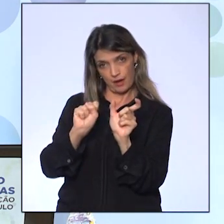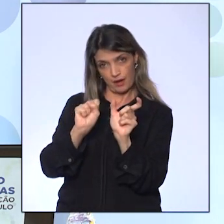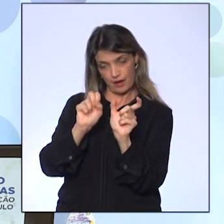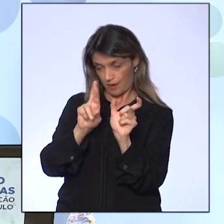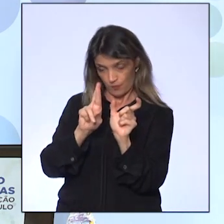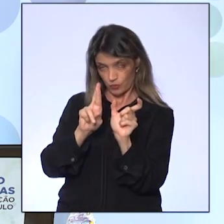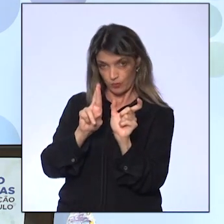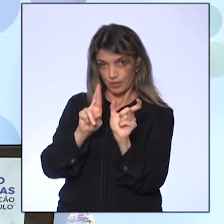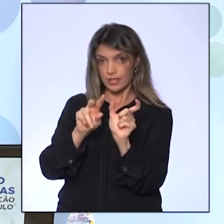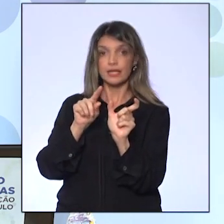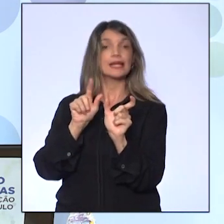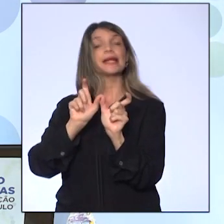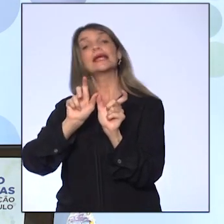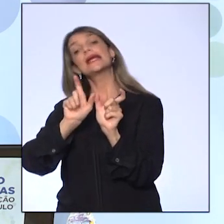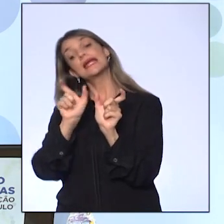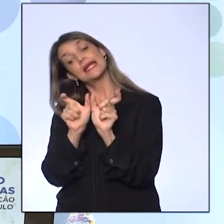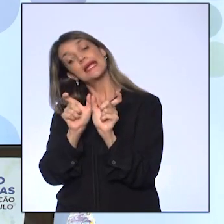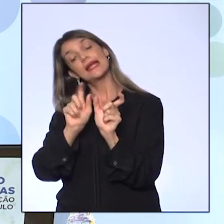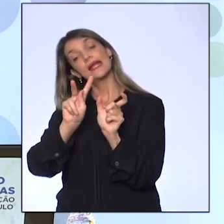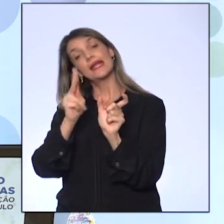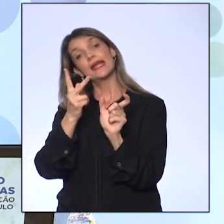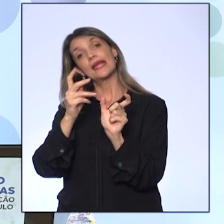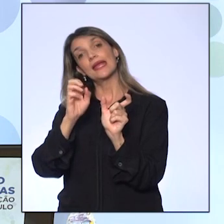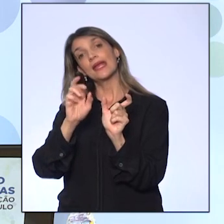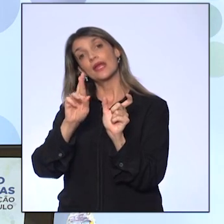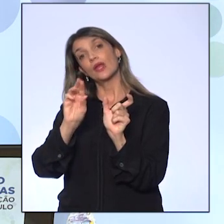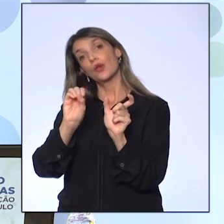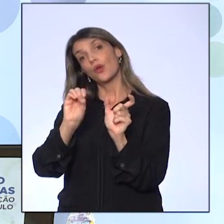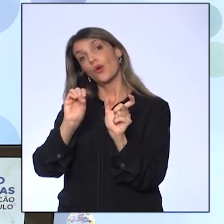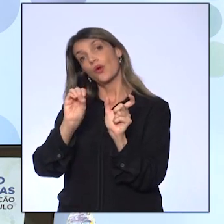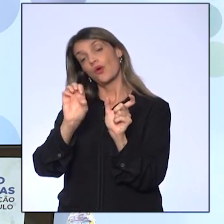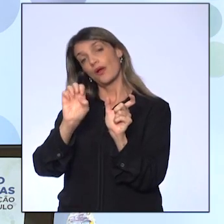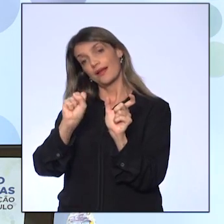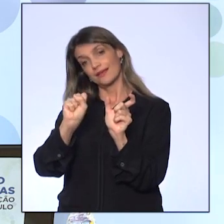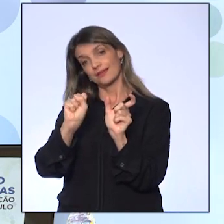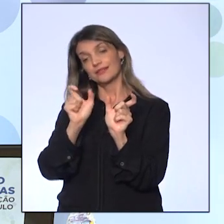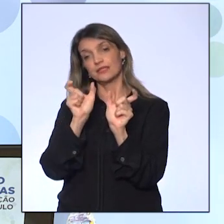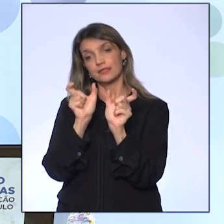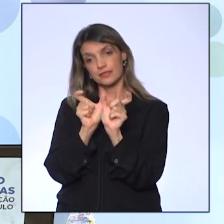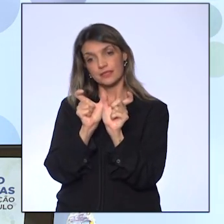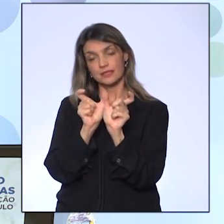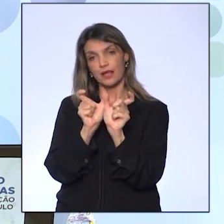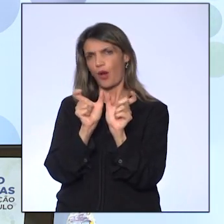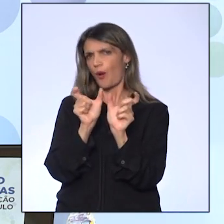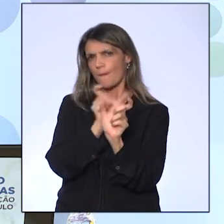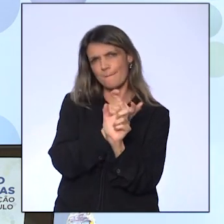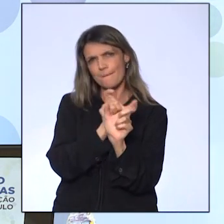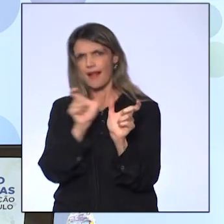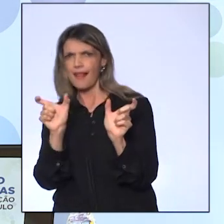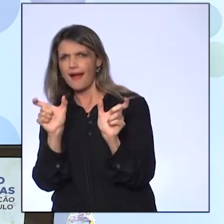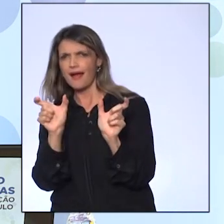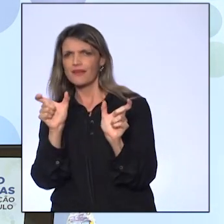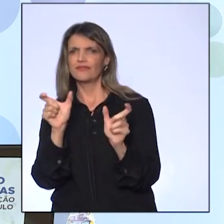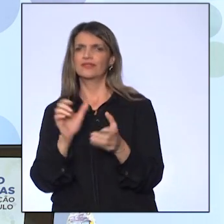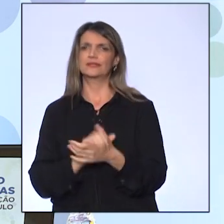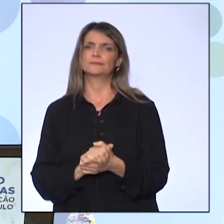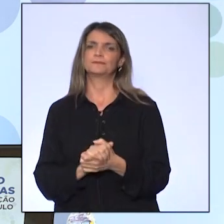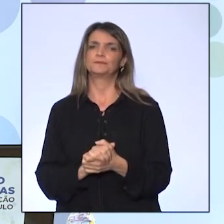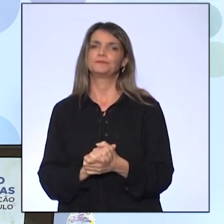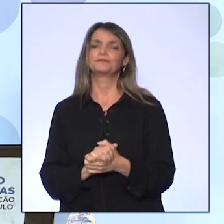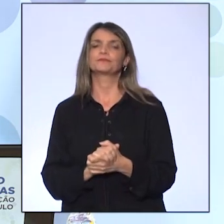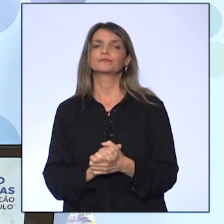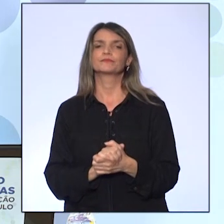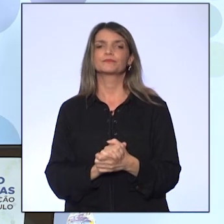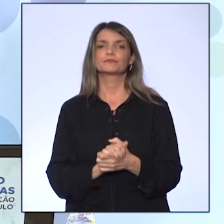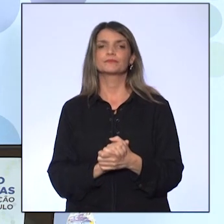que é o super, mais o hero. Juntas, elas formaram outra terceira palavra, tá? Que é a